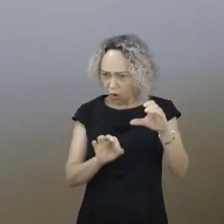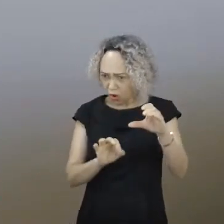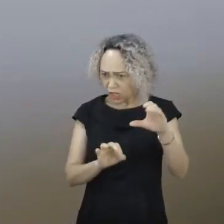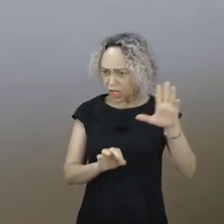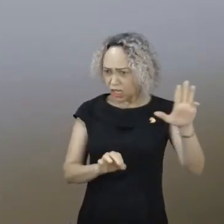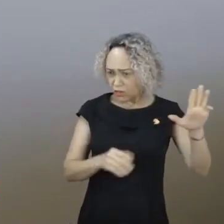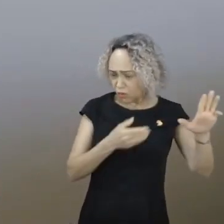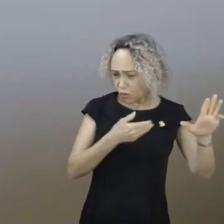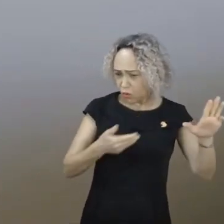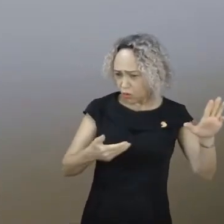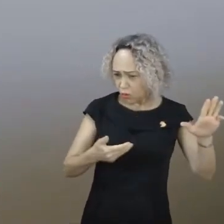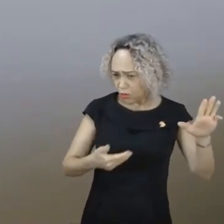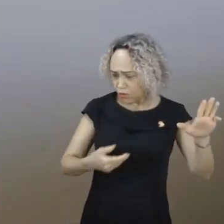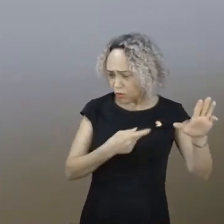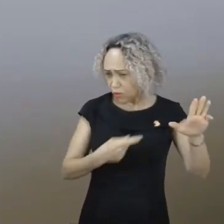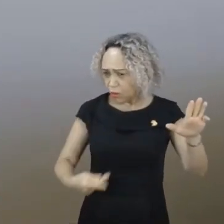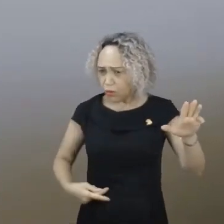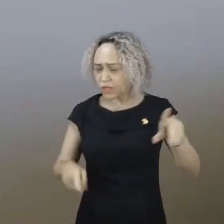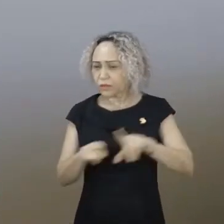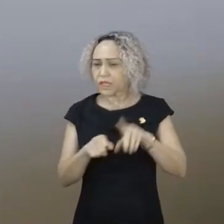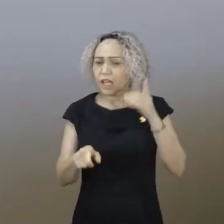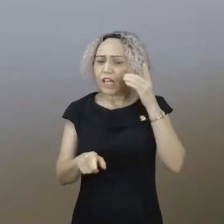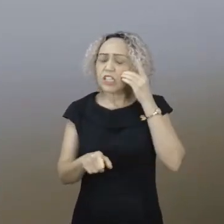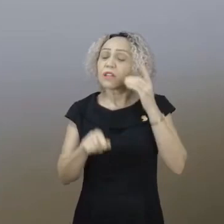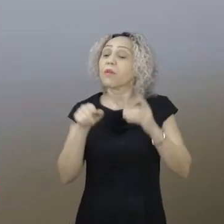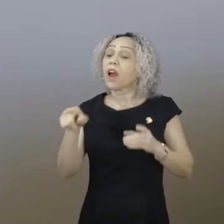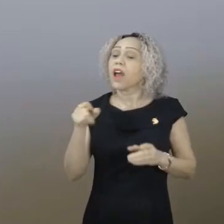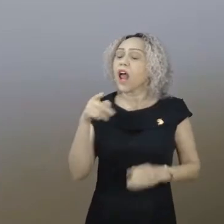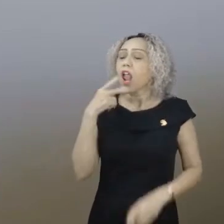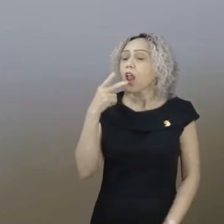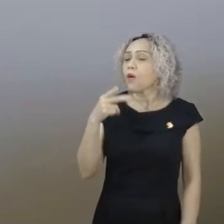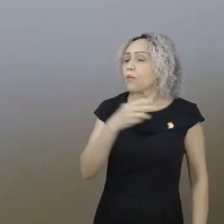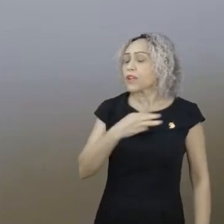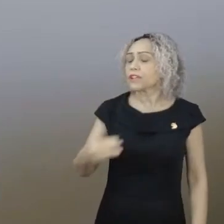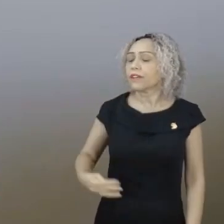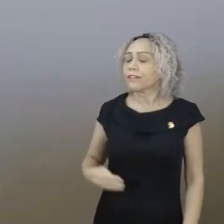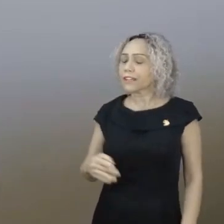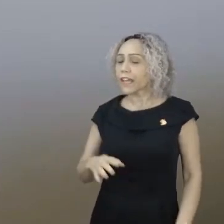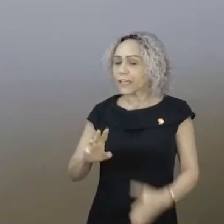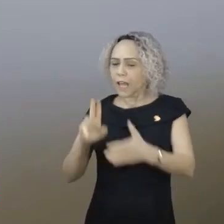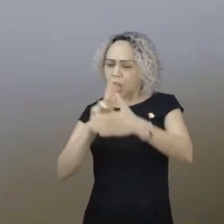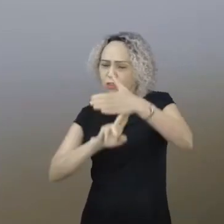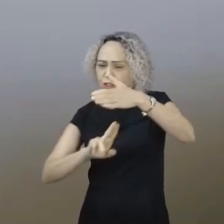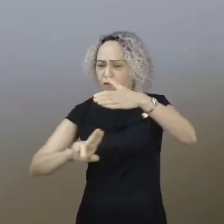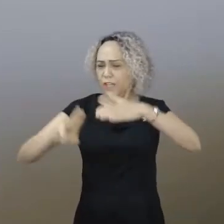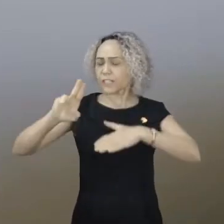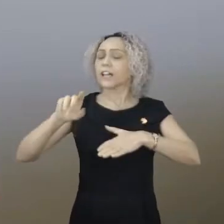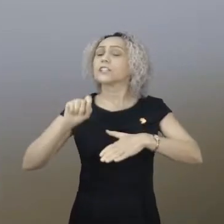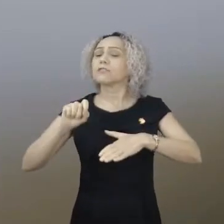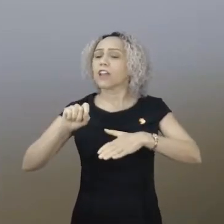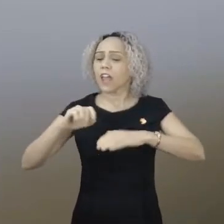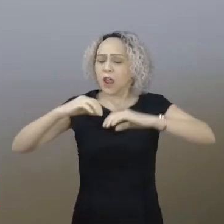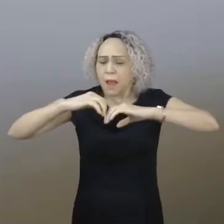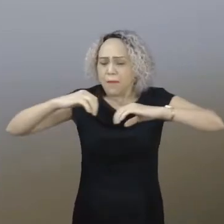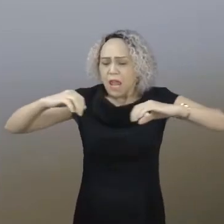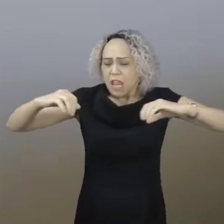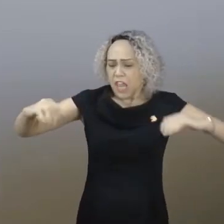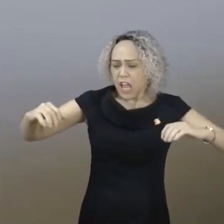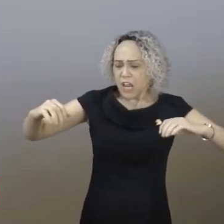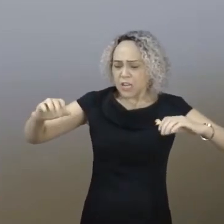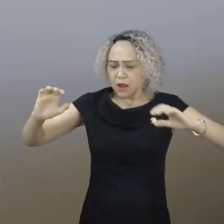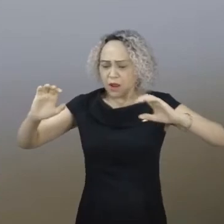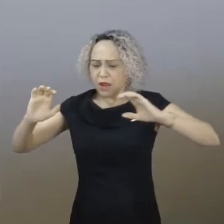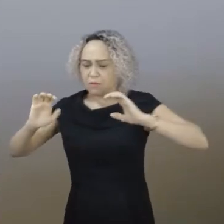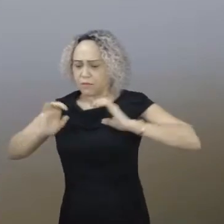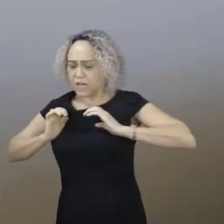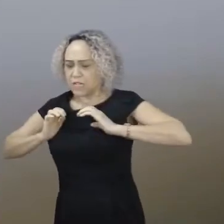um espaço onde prevalecia o apartheid. As universidades públicas, ou mesmo privada, mas